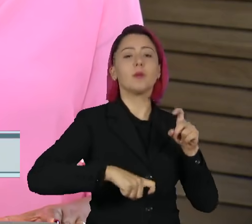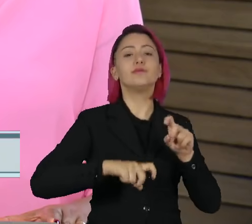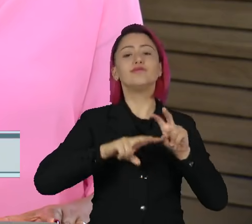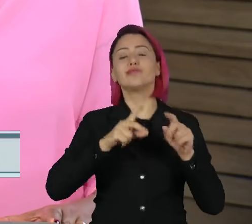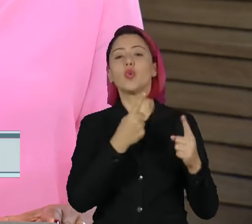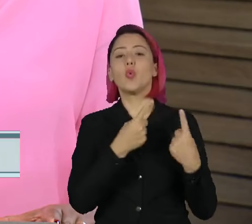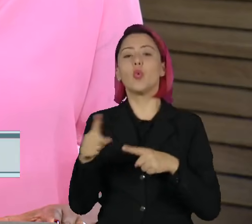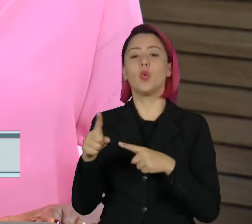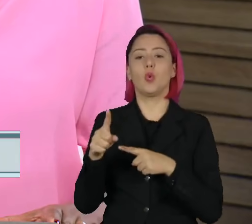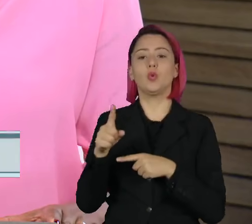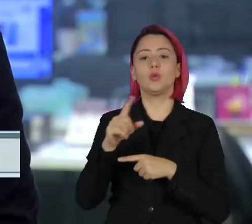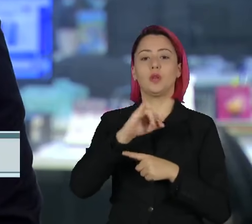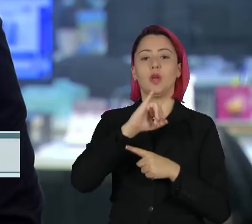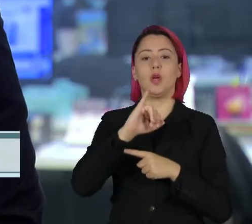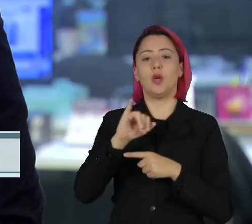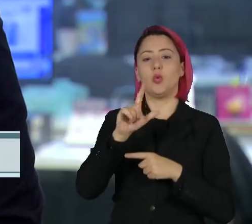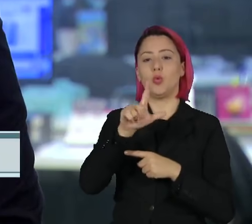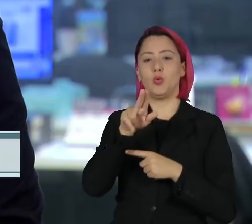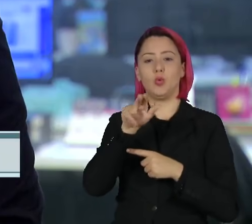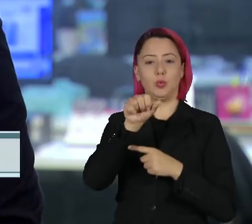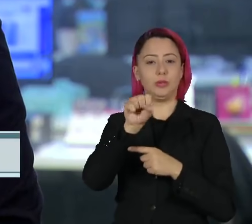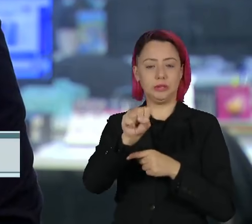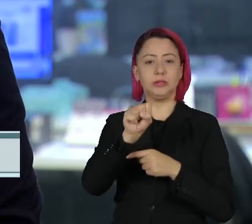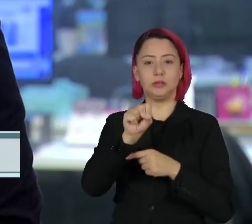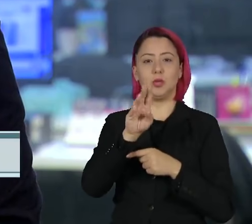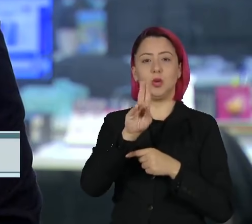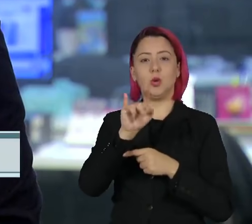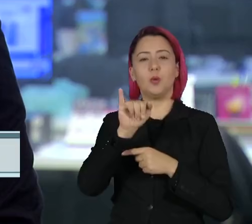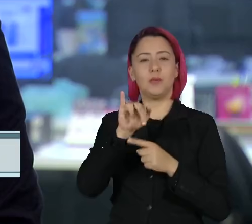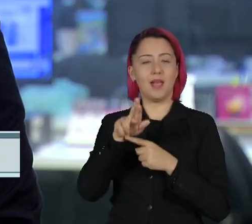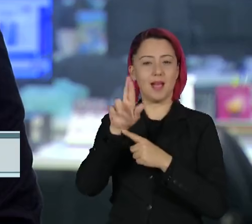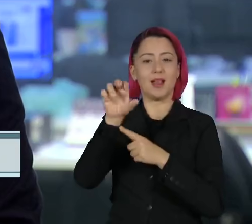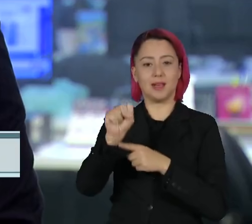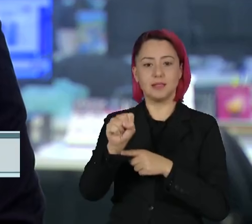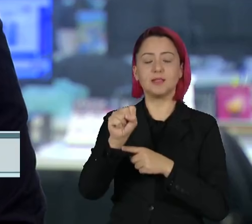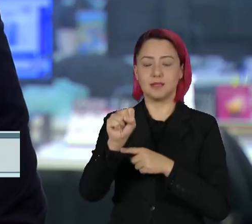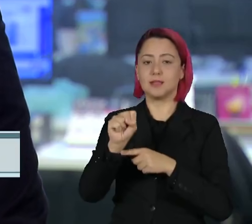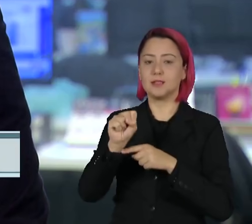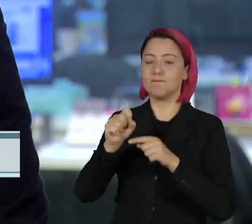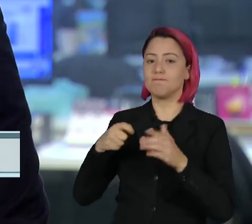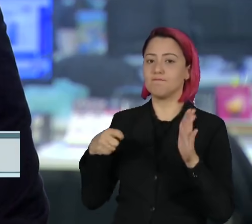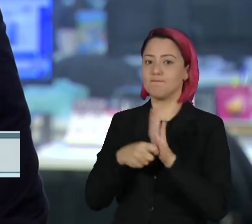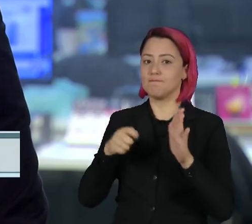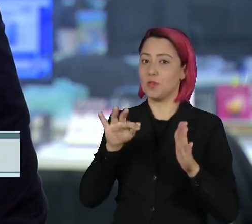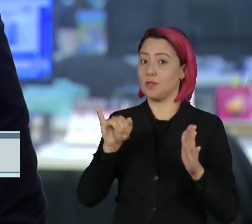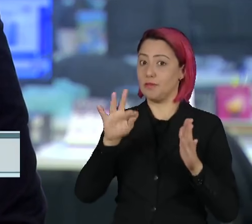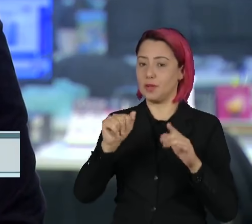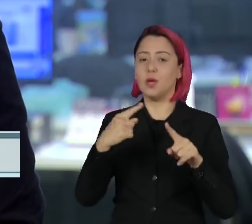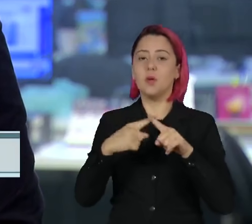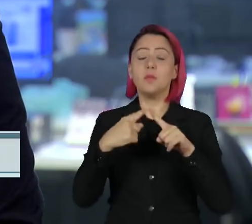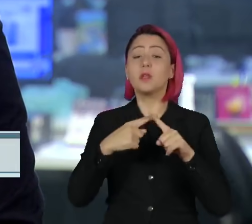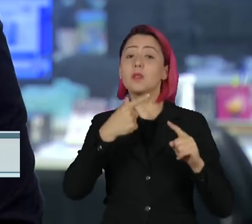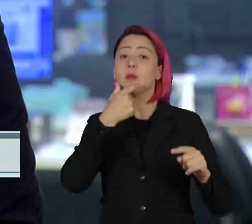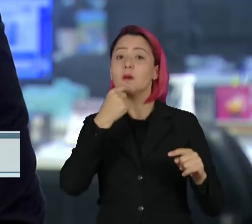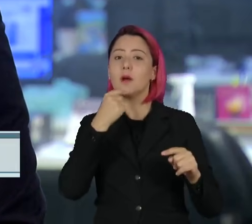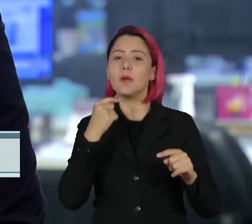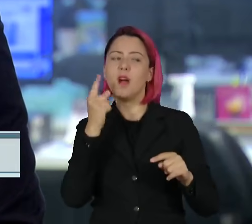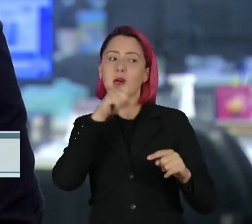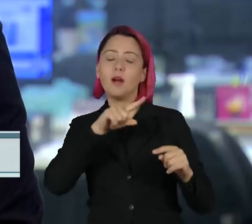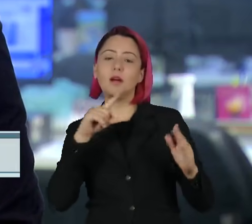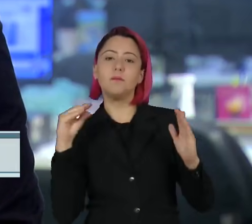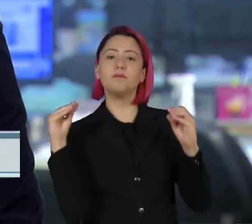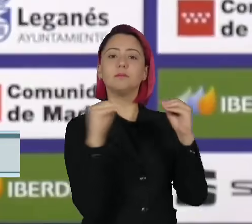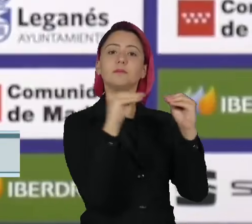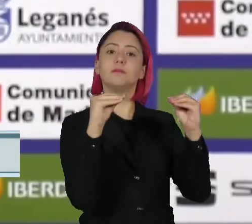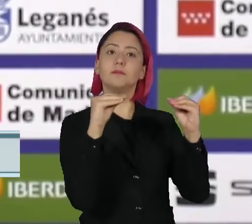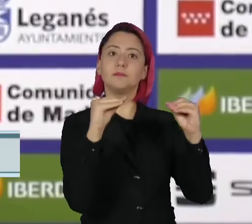Luiz rubiálise na cerimônia de comemoração de premiação da copa do mundo rubiáliseu sem consentimento a boca da